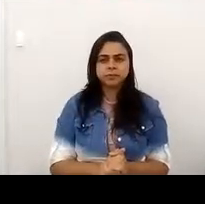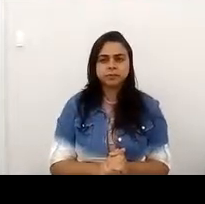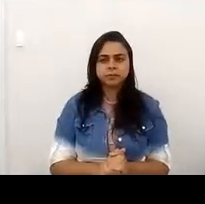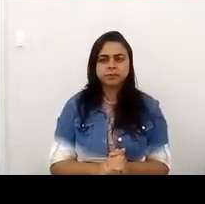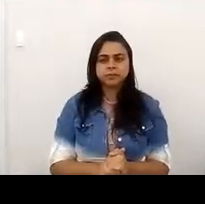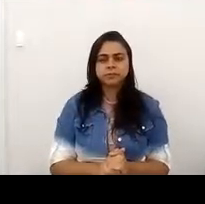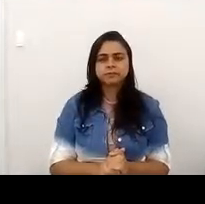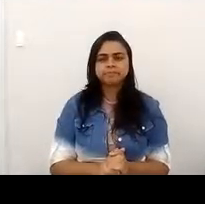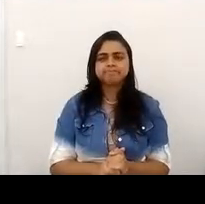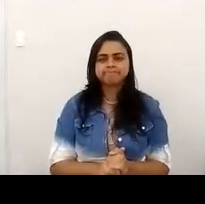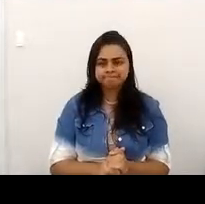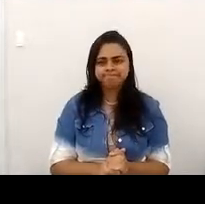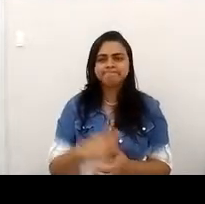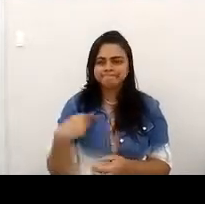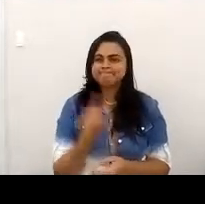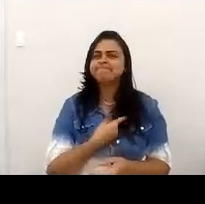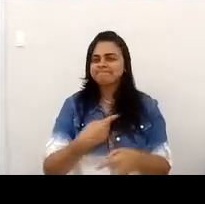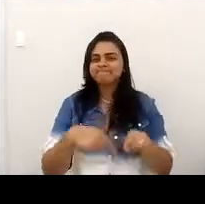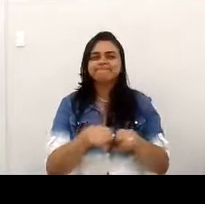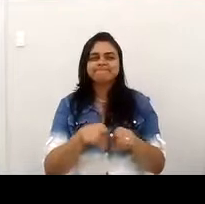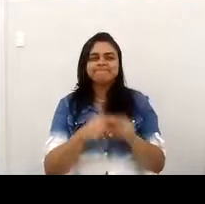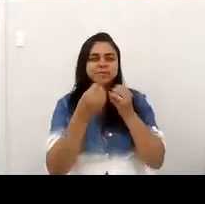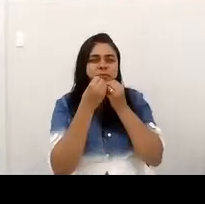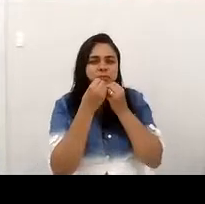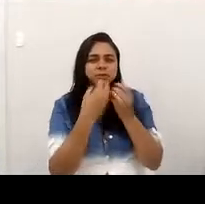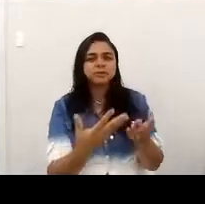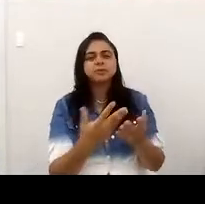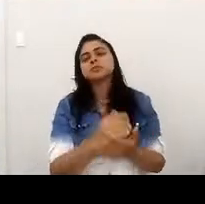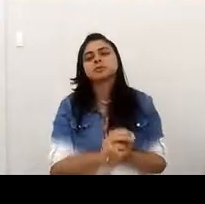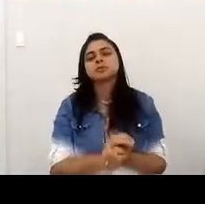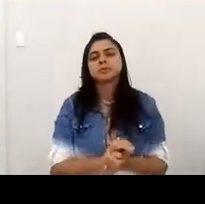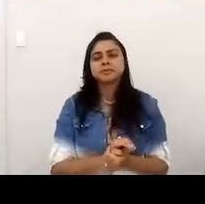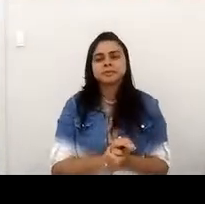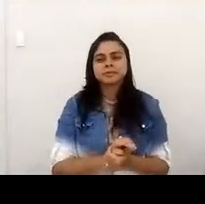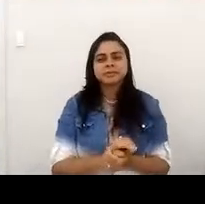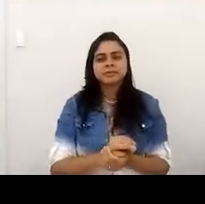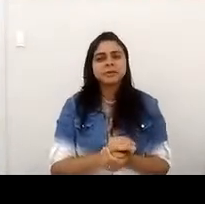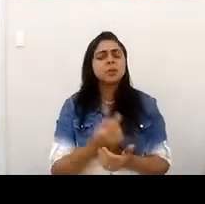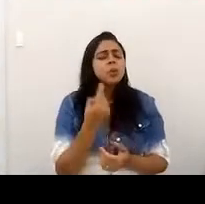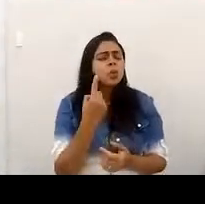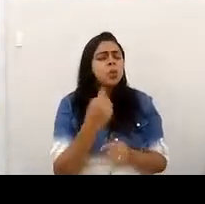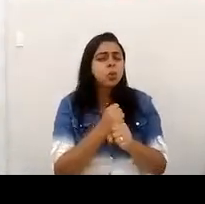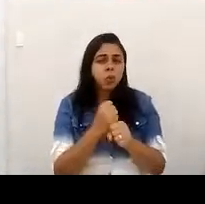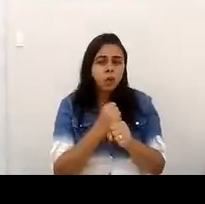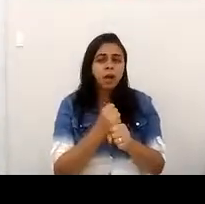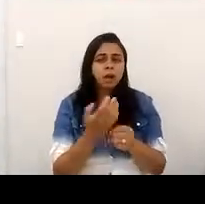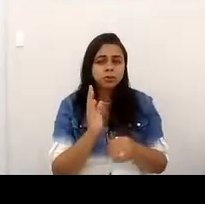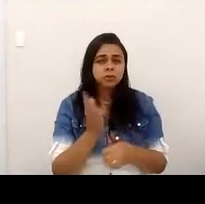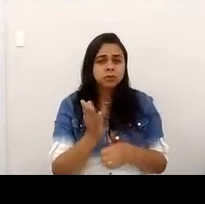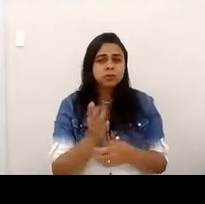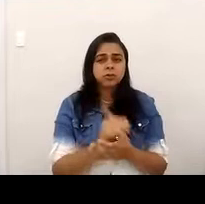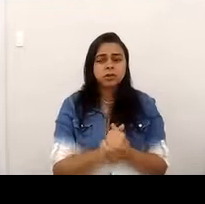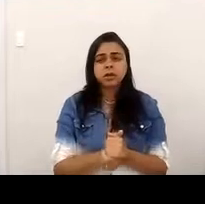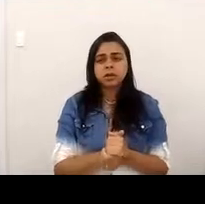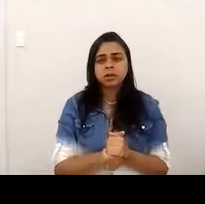Muito bem, para nós também é muito bom ouvir vocês, né? Ver assim, né? Como em um ano, né? A gente está aí